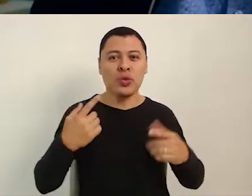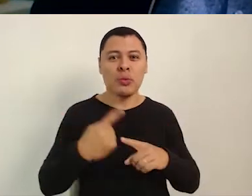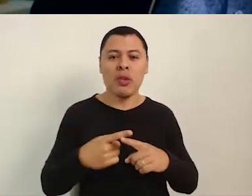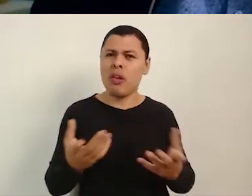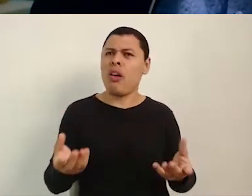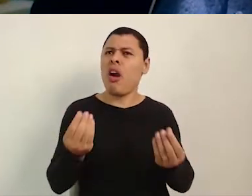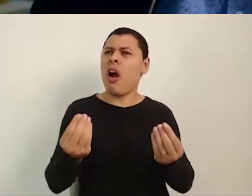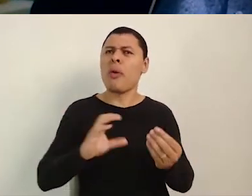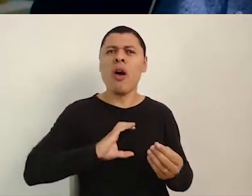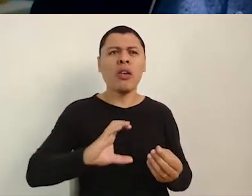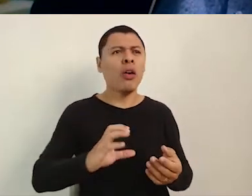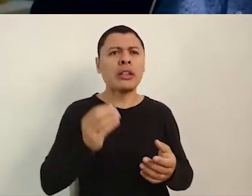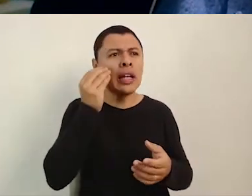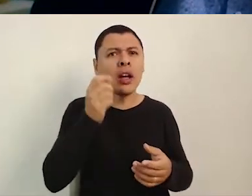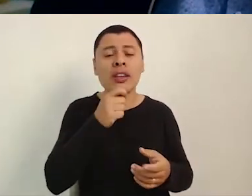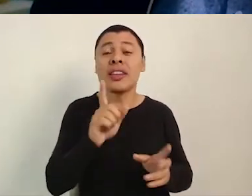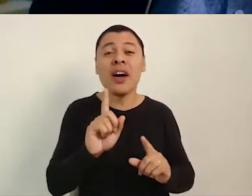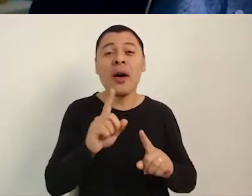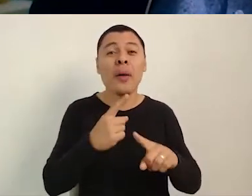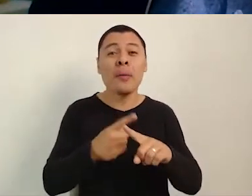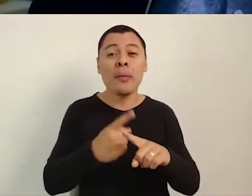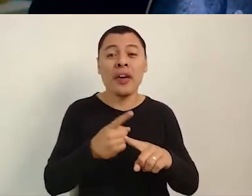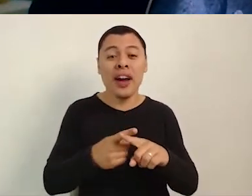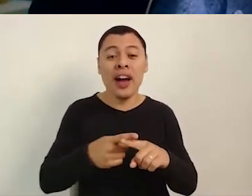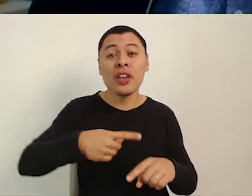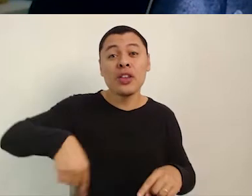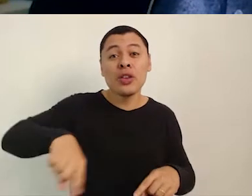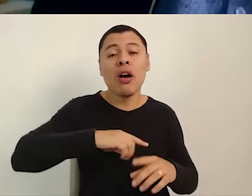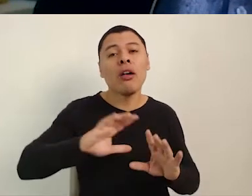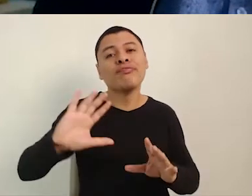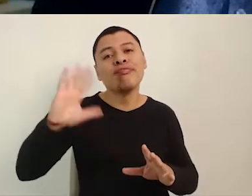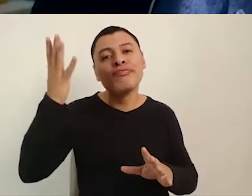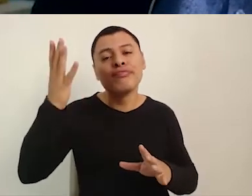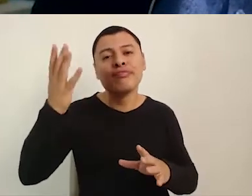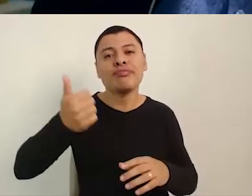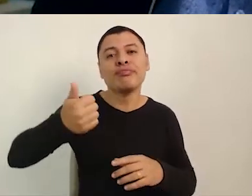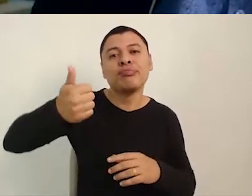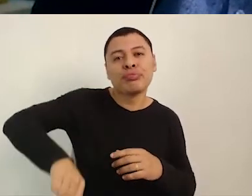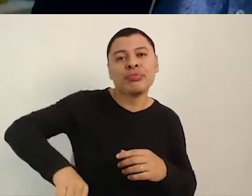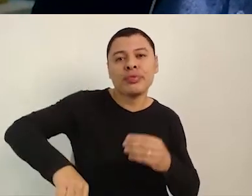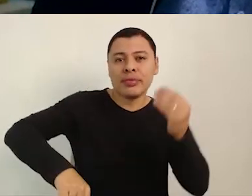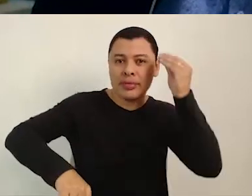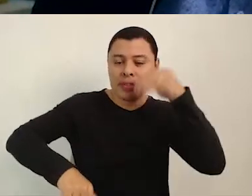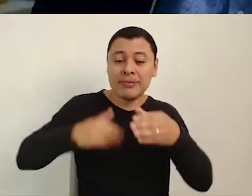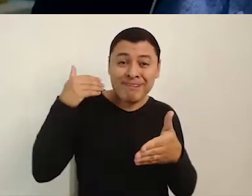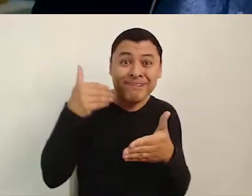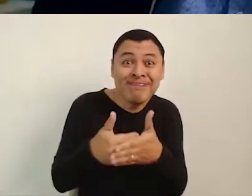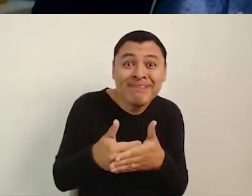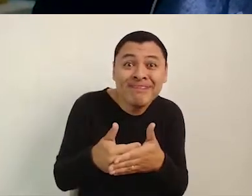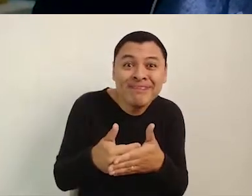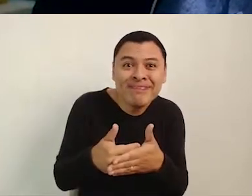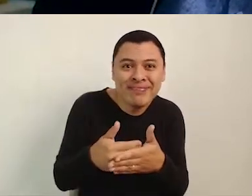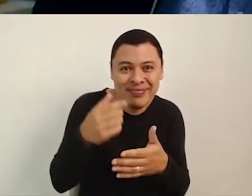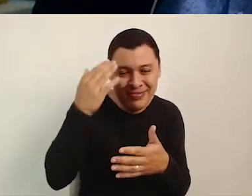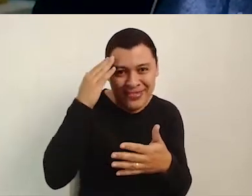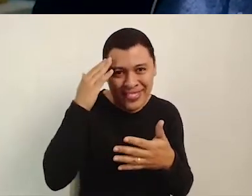são coordenadores e não testaram isso? Não, não é isso. É que a gente teve, infelizmente, uma desistência em cima da hora aqui da nossa grade, coisas